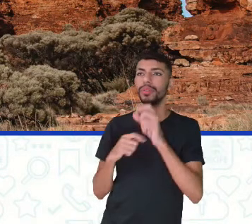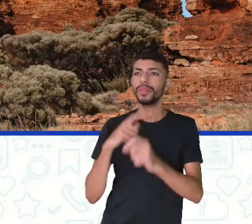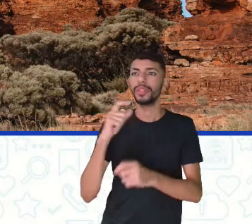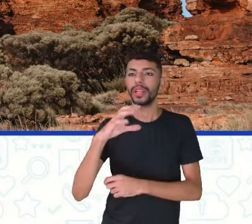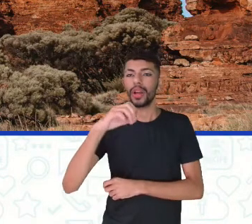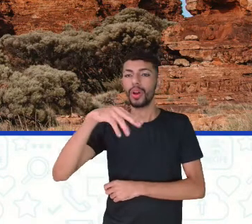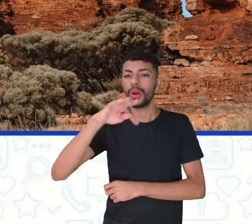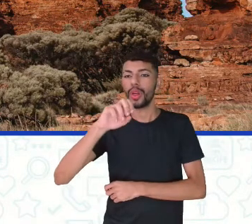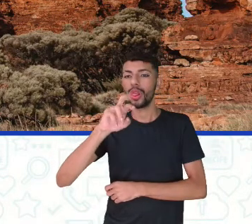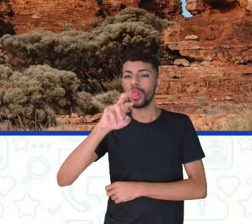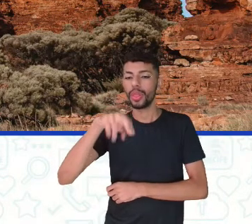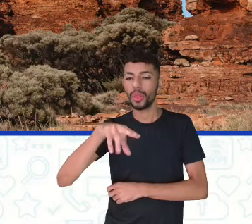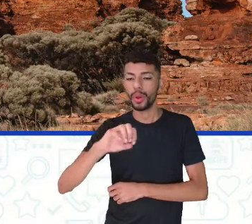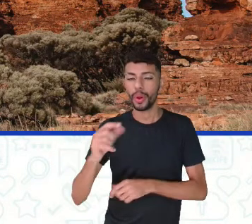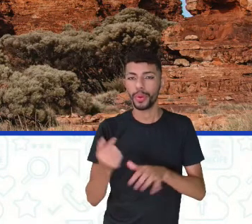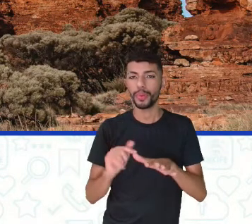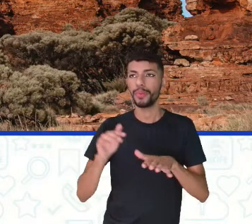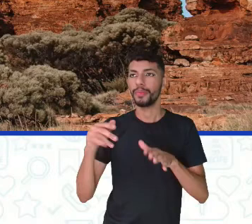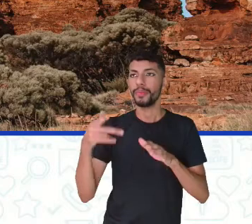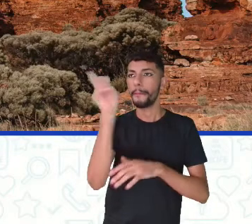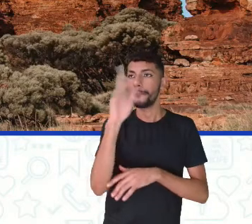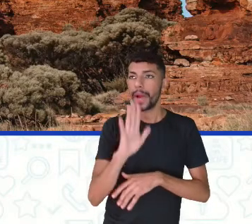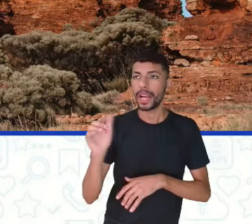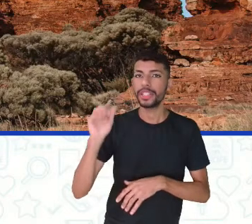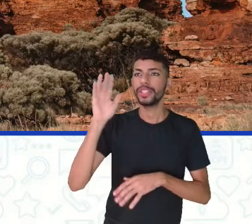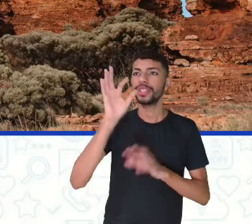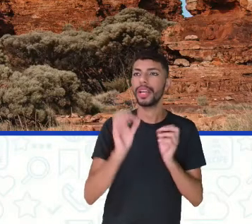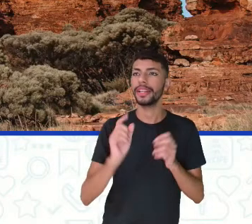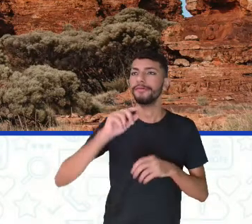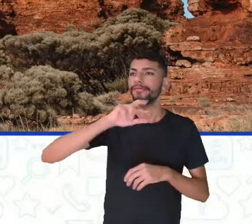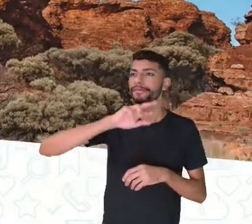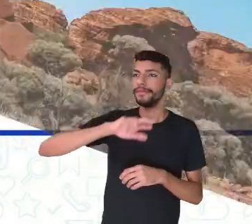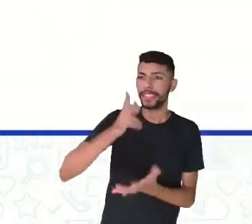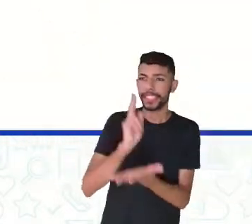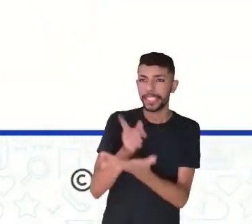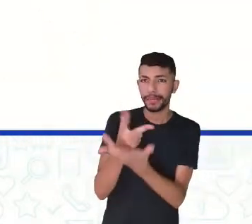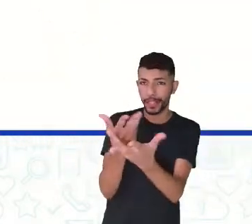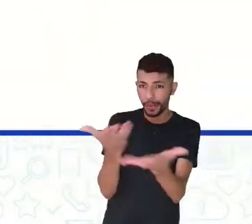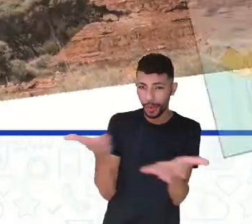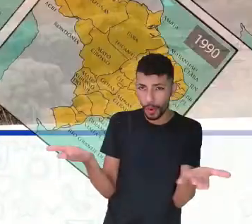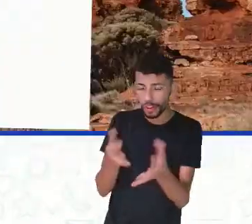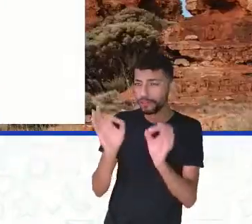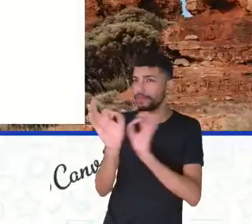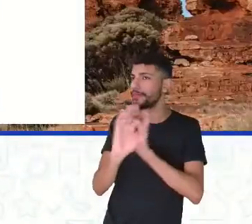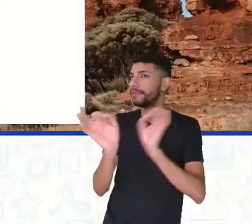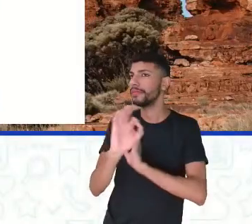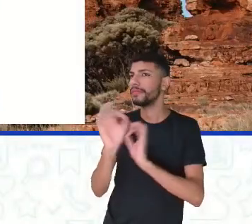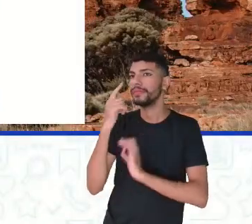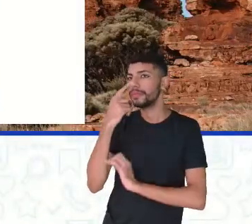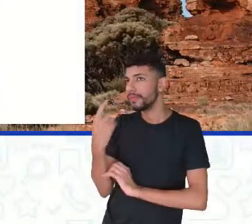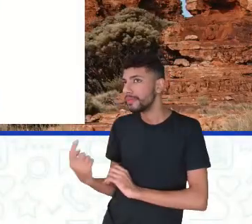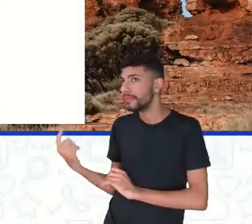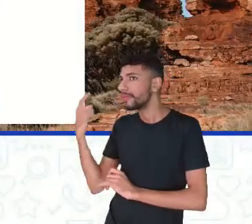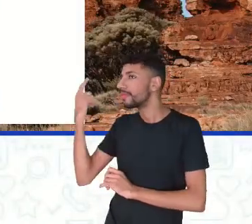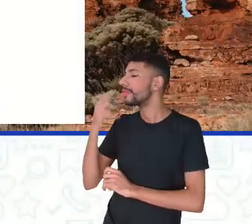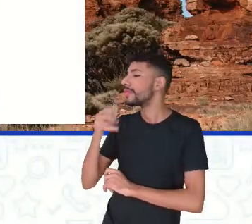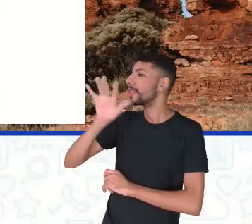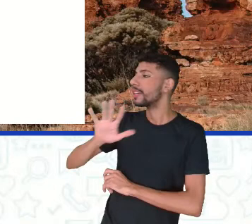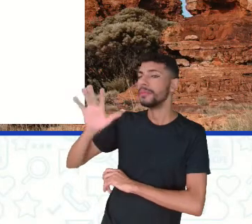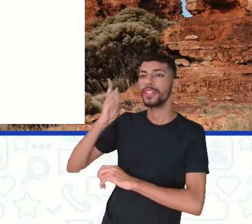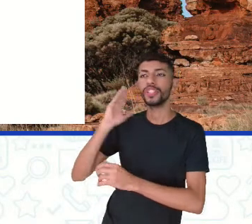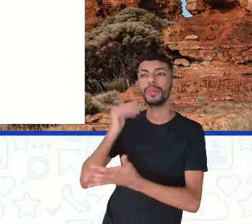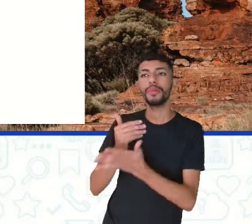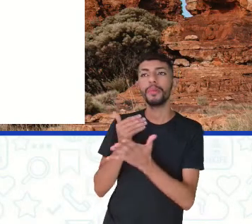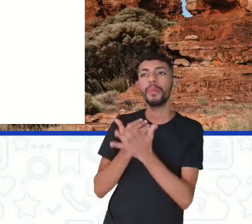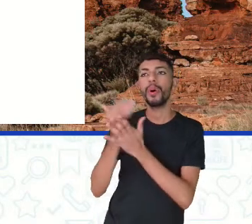país nem sempre foi o que é hoje. Aí já vem aqui a sequência de imagens, né, que já mostra desde lá de